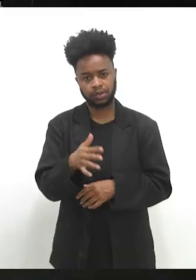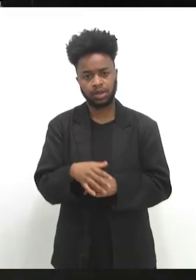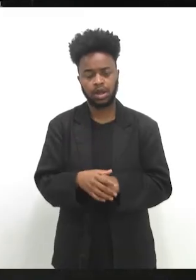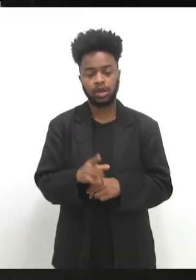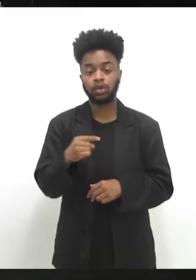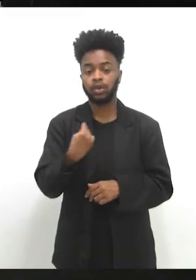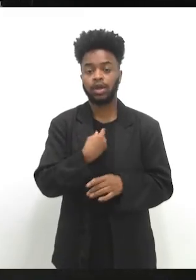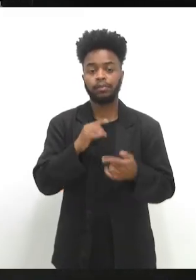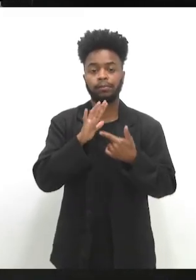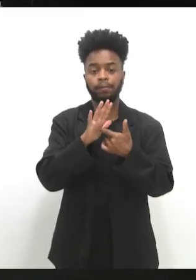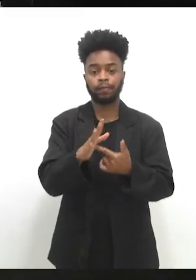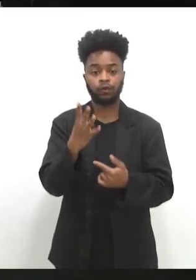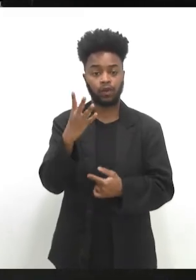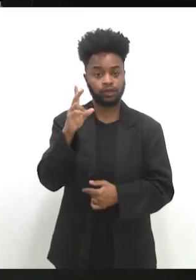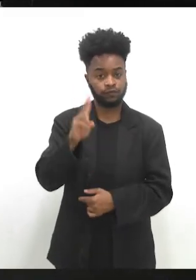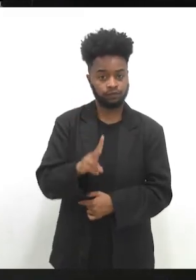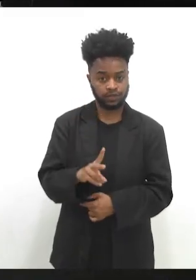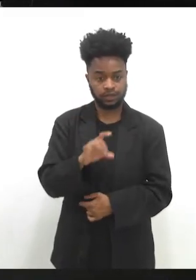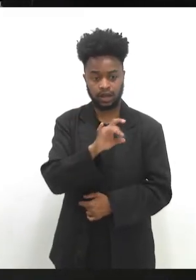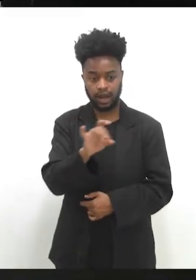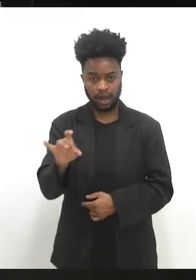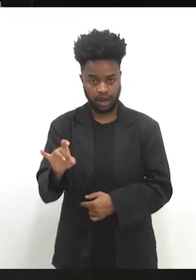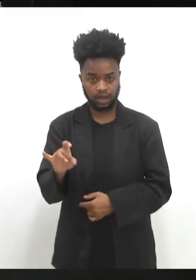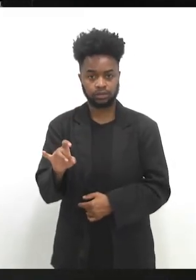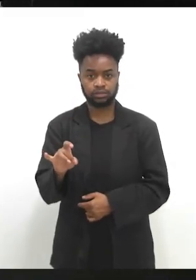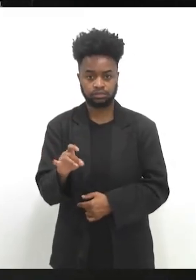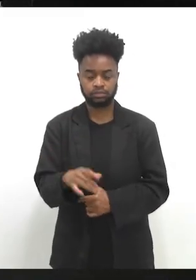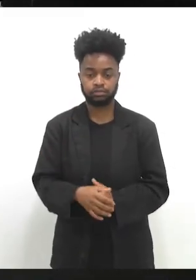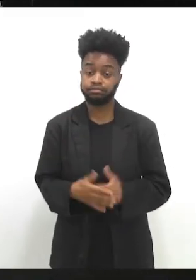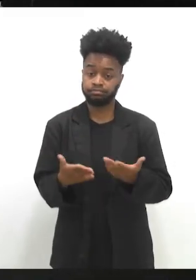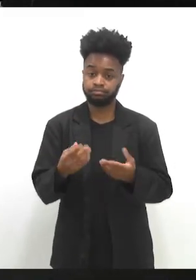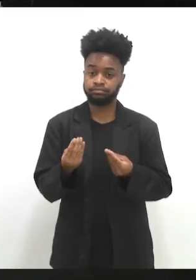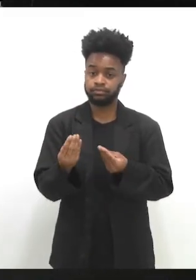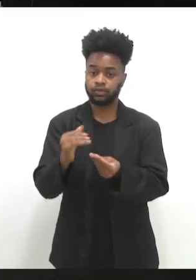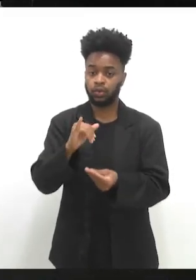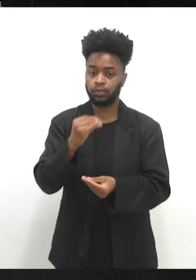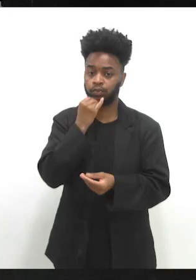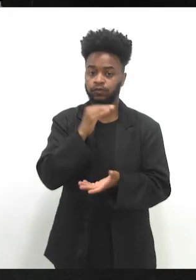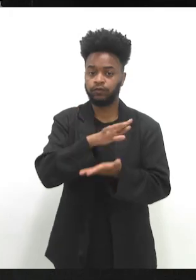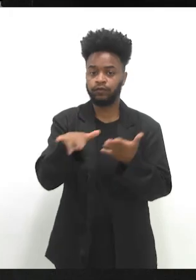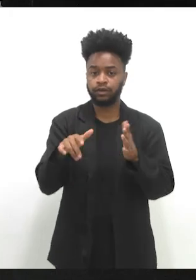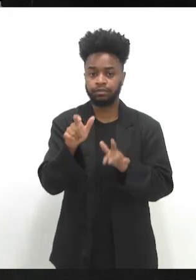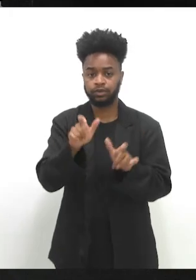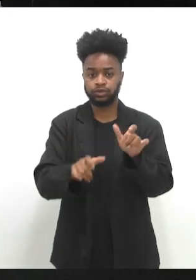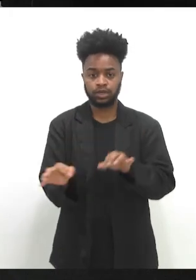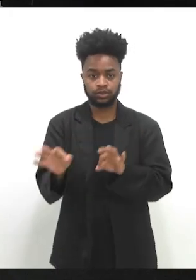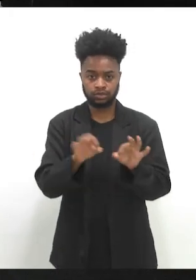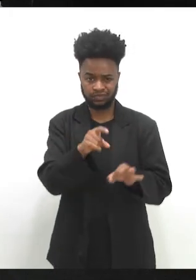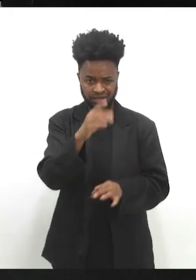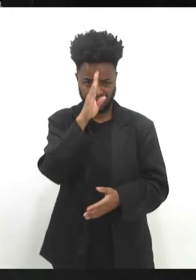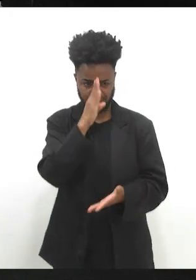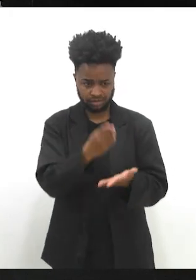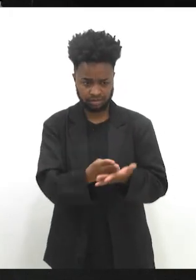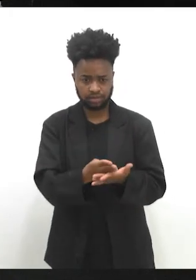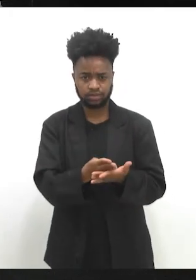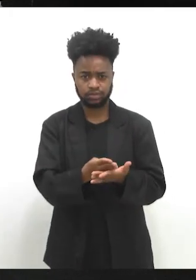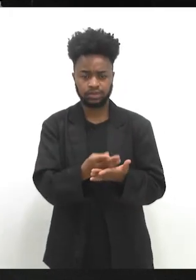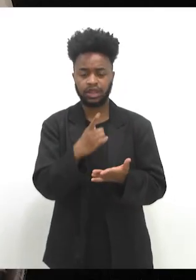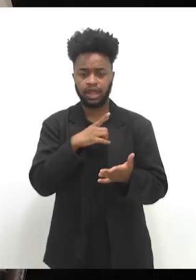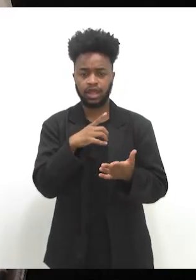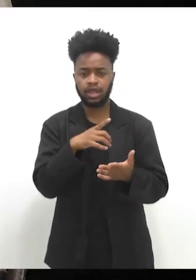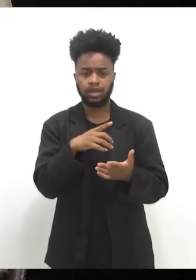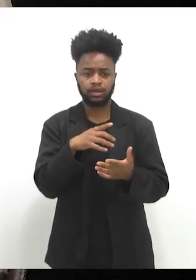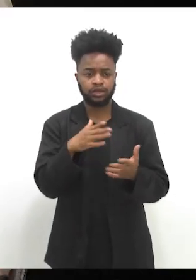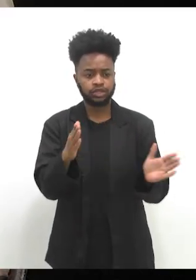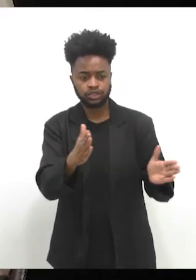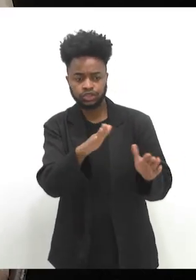assim, a gente faz 4 restas de cada título. Então dá oportunidade para todo mundo assistir. E você acha que, você disse que é uma